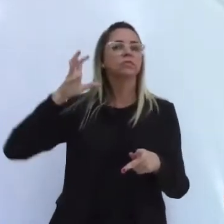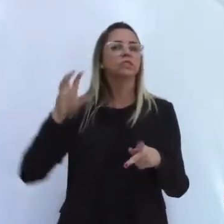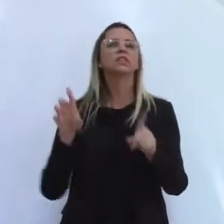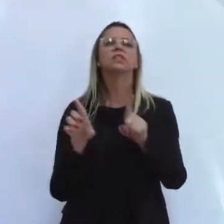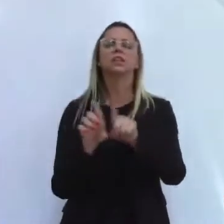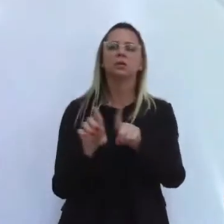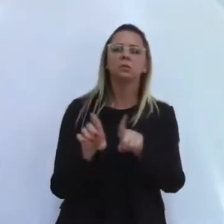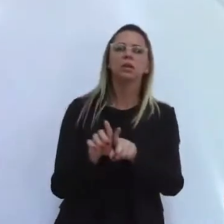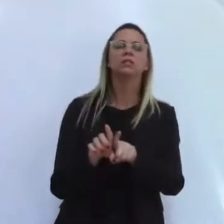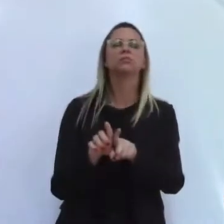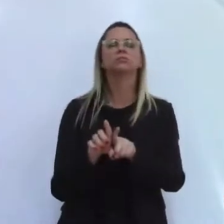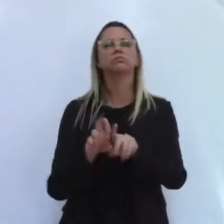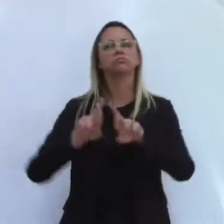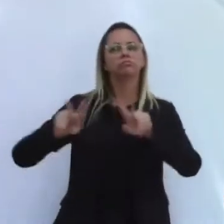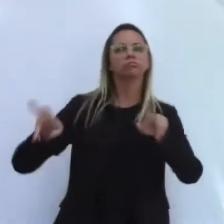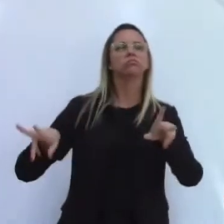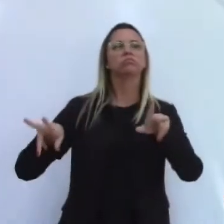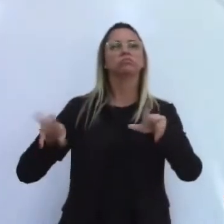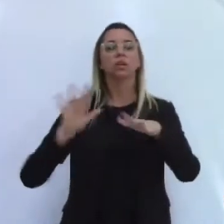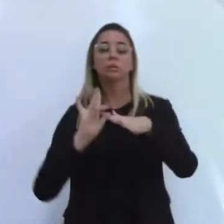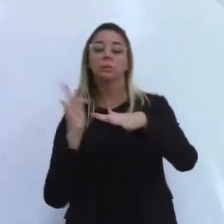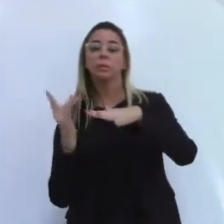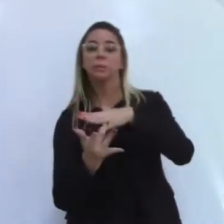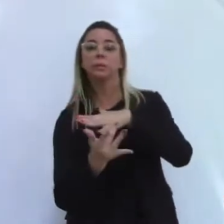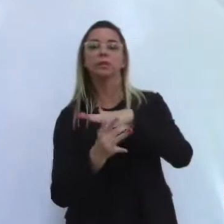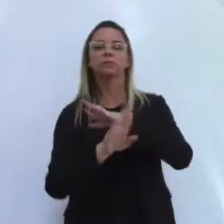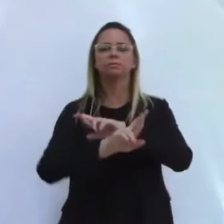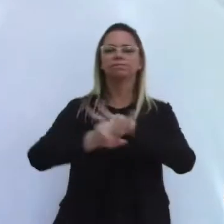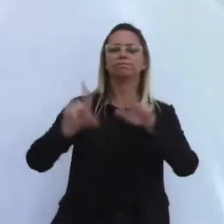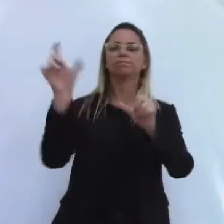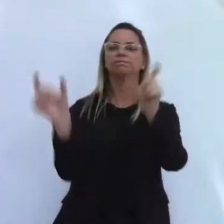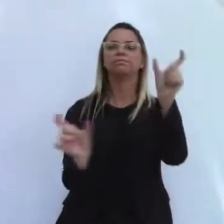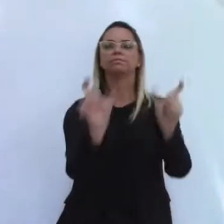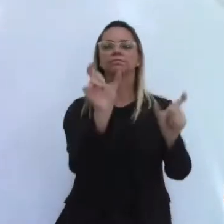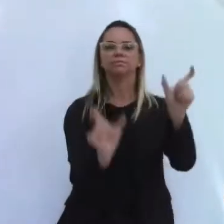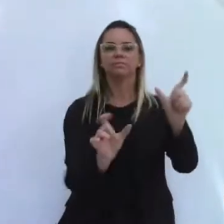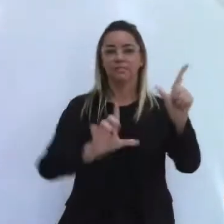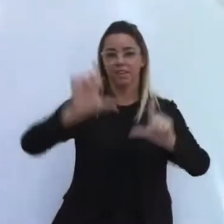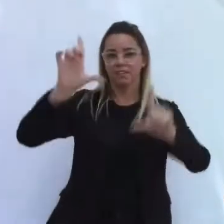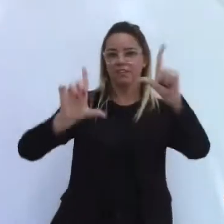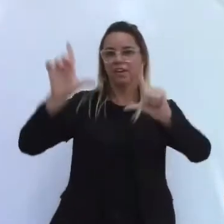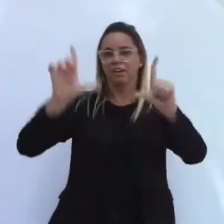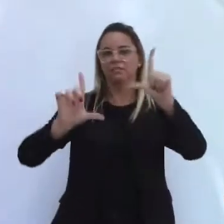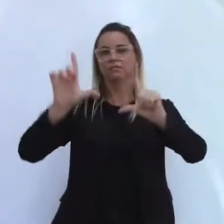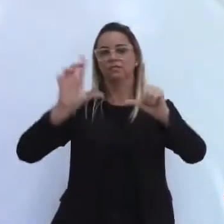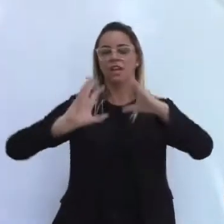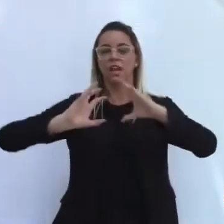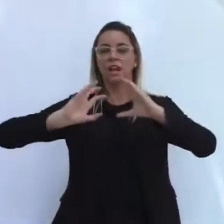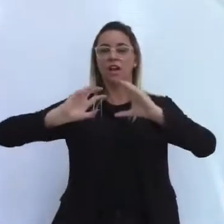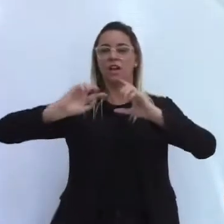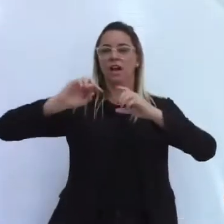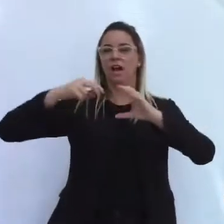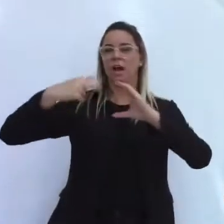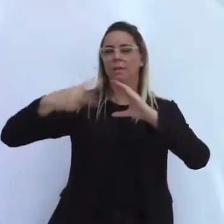FM, internautas, que nos assiste através da TV Câmara, TV Diário de São Bento,